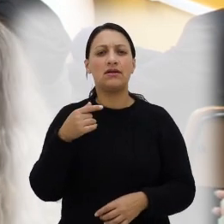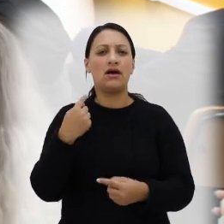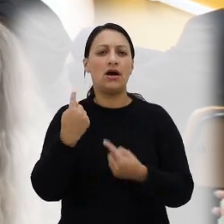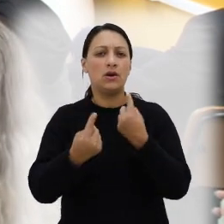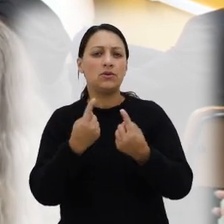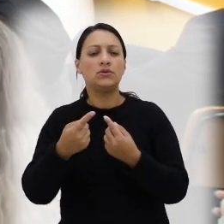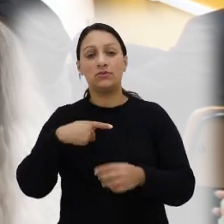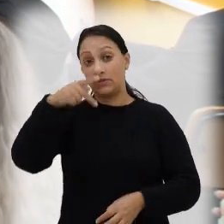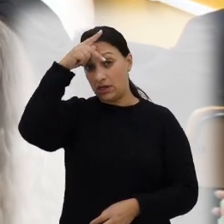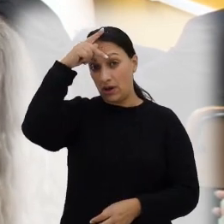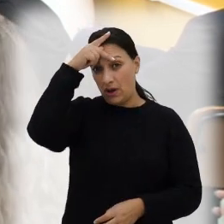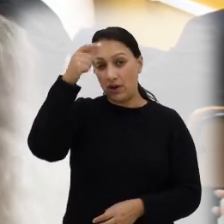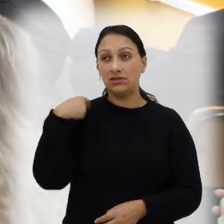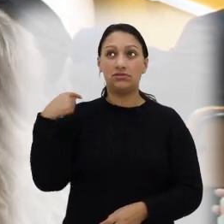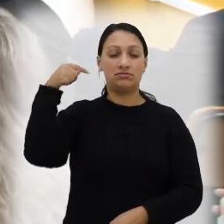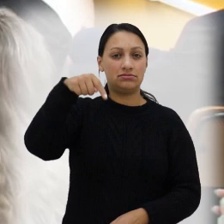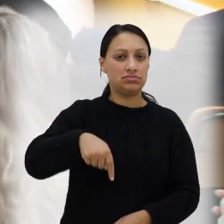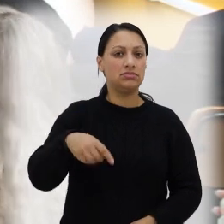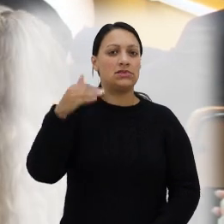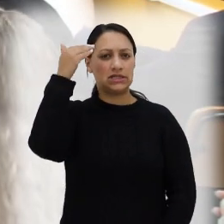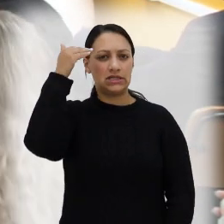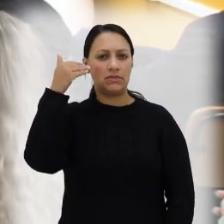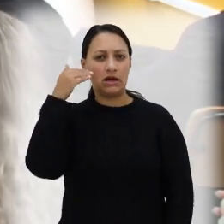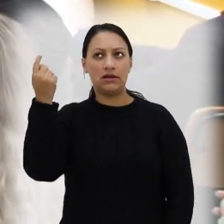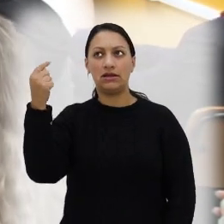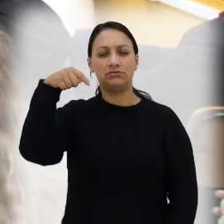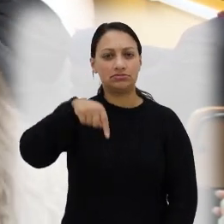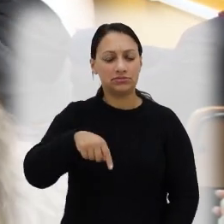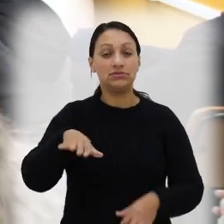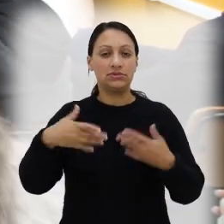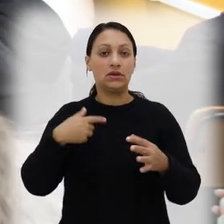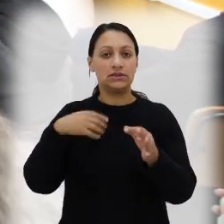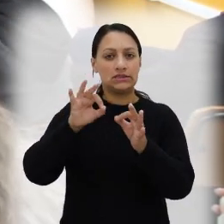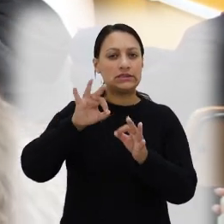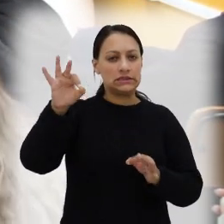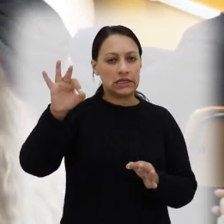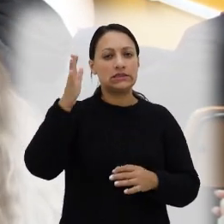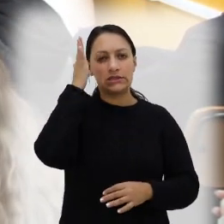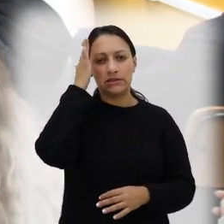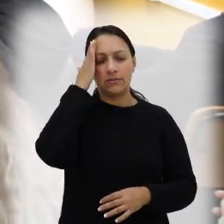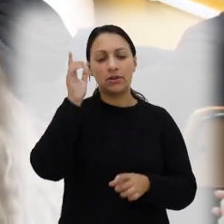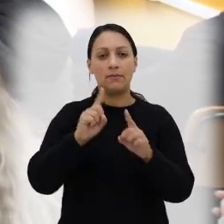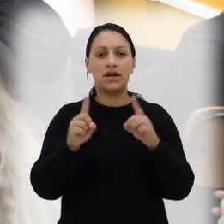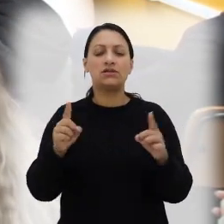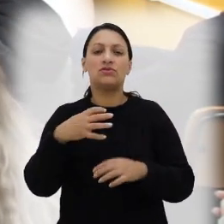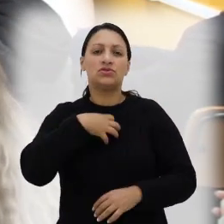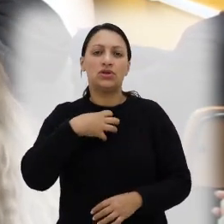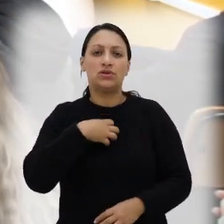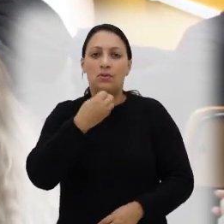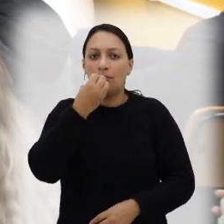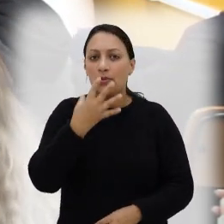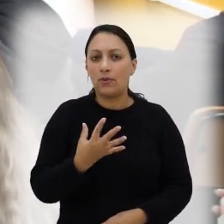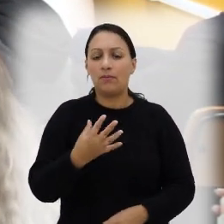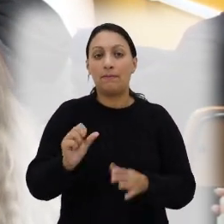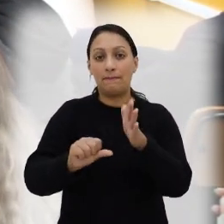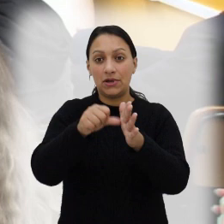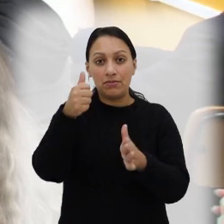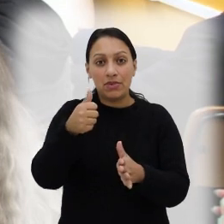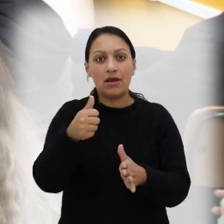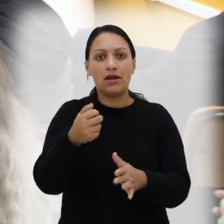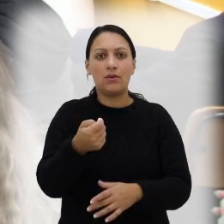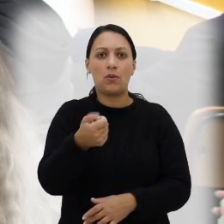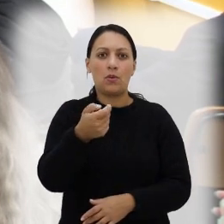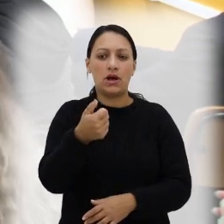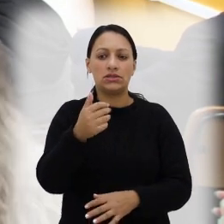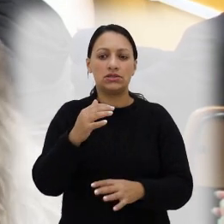Santa Maria. Então, essas distâncias. E, para nós, foi um formato muito bom. Né? A gente iniciou o primeiro quase totalmente à distância,